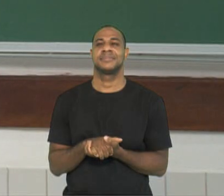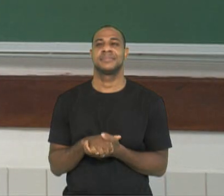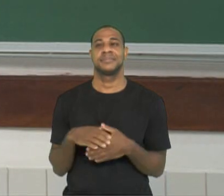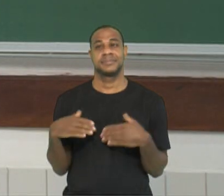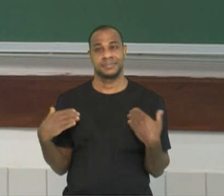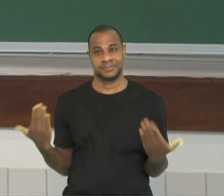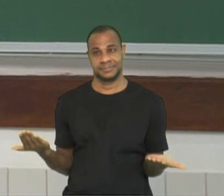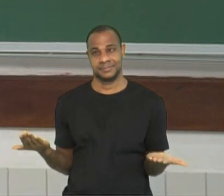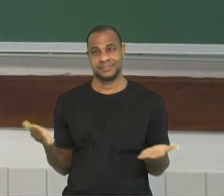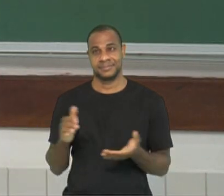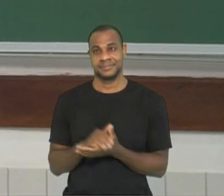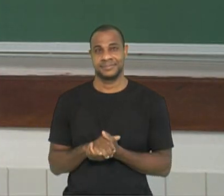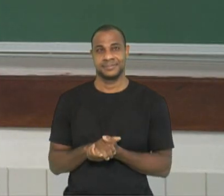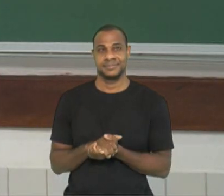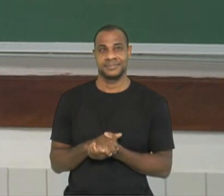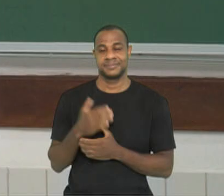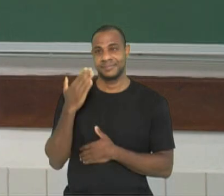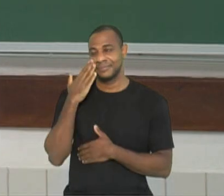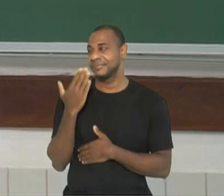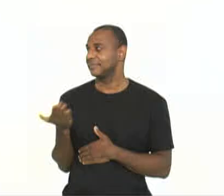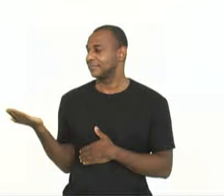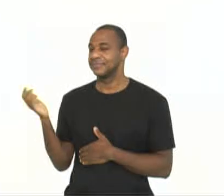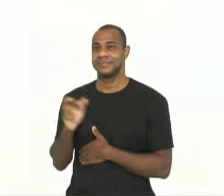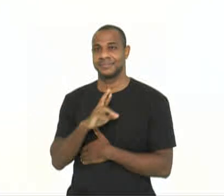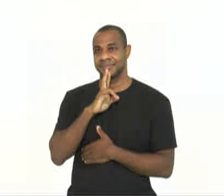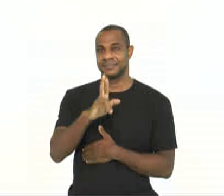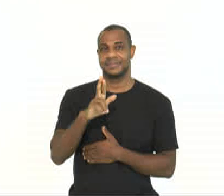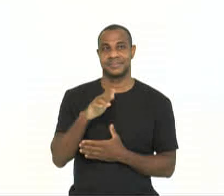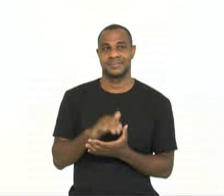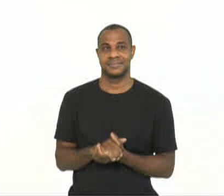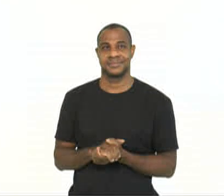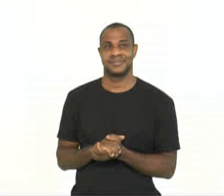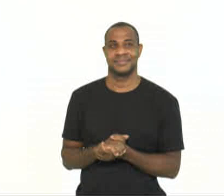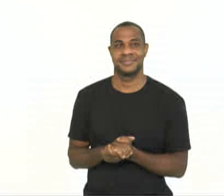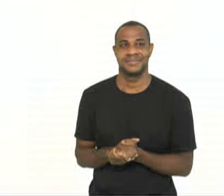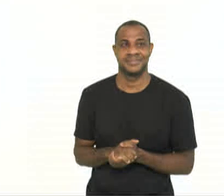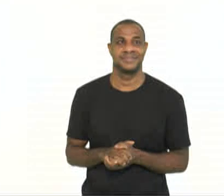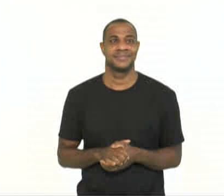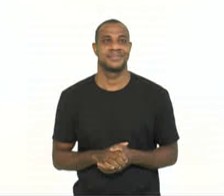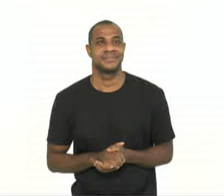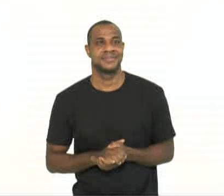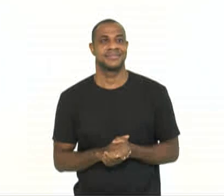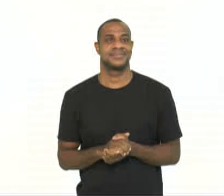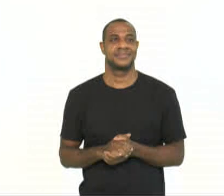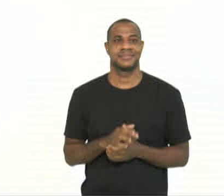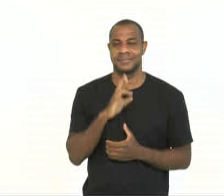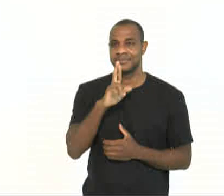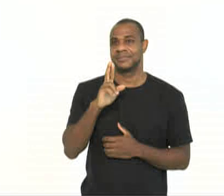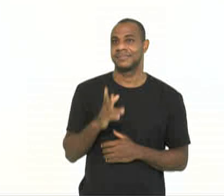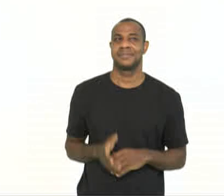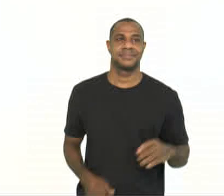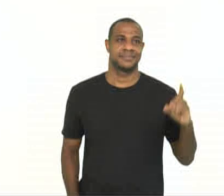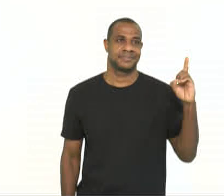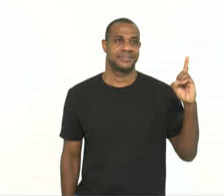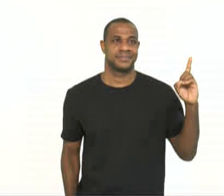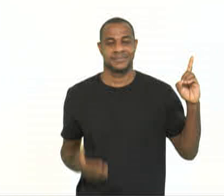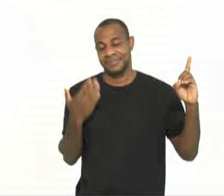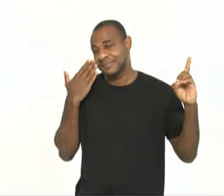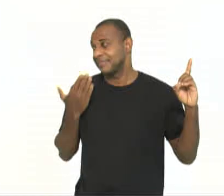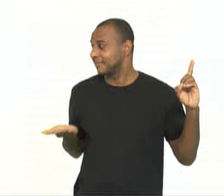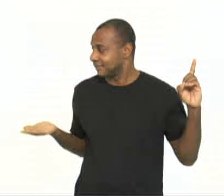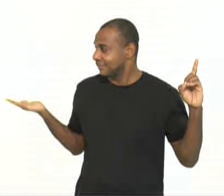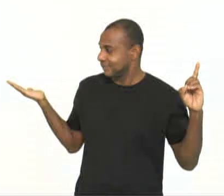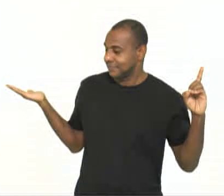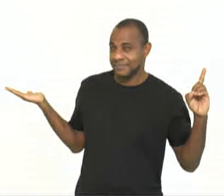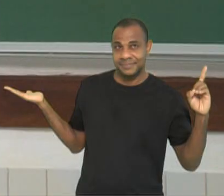Beleza, gente? Olharam lá? Resposta: Baby Baby, não adianta chamar como alguém está perdido procurando se encontrar ovelha negra,